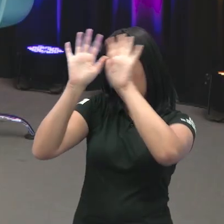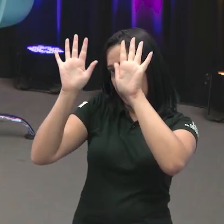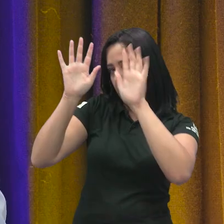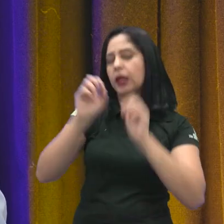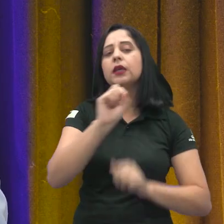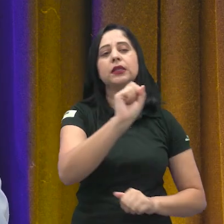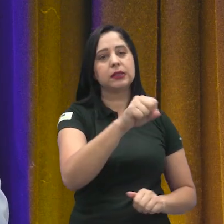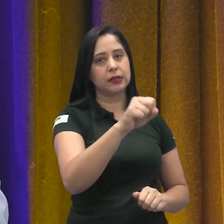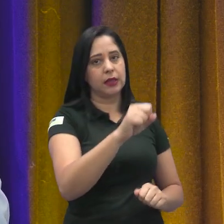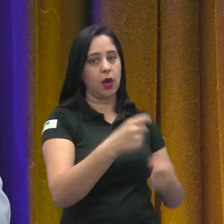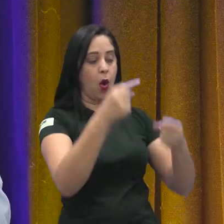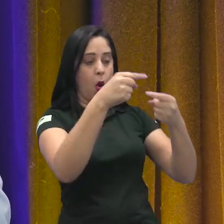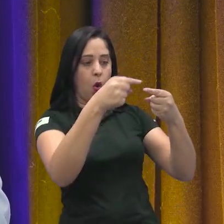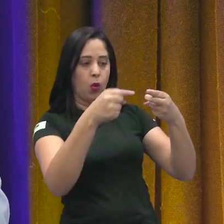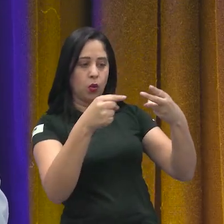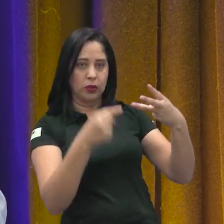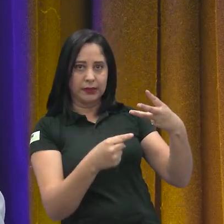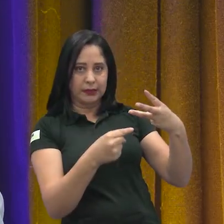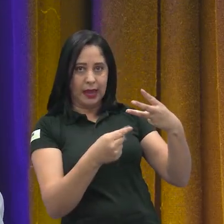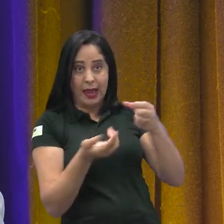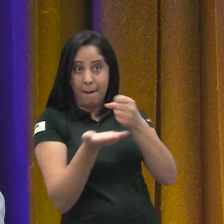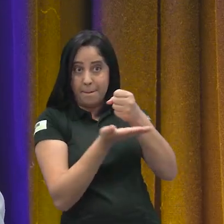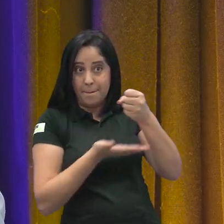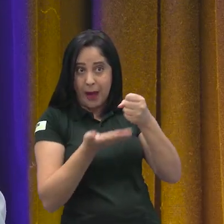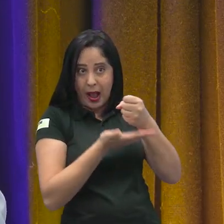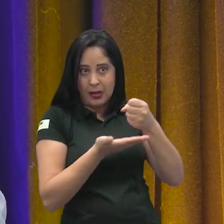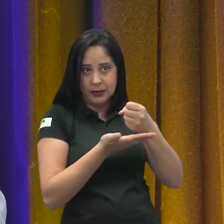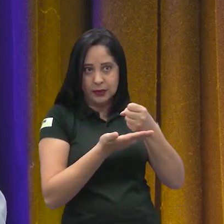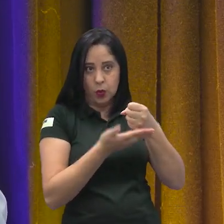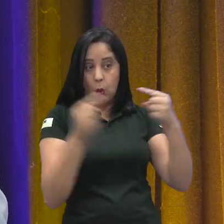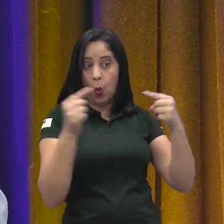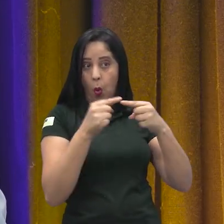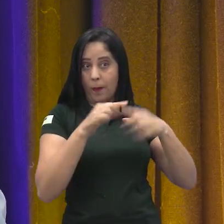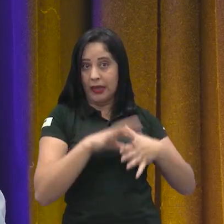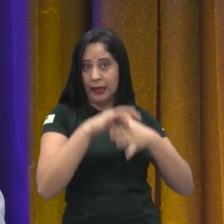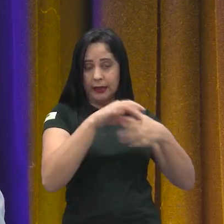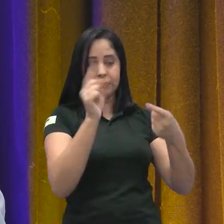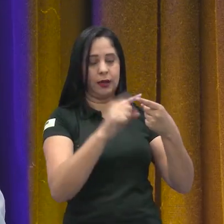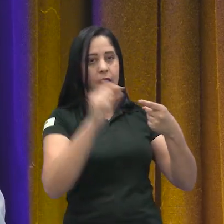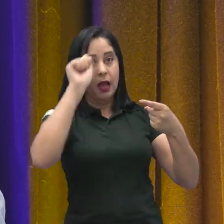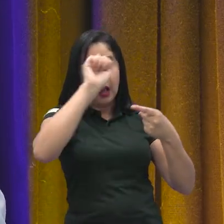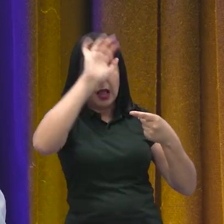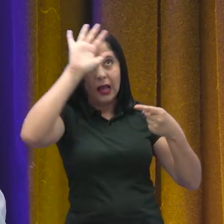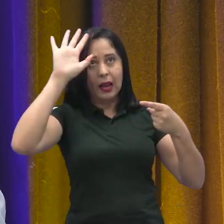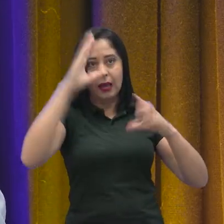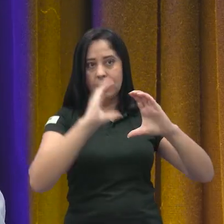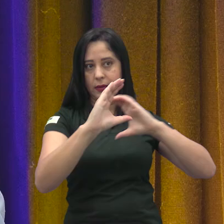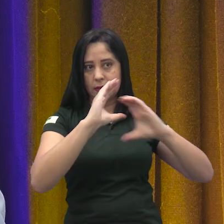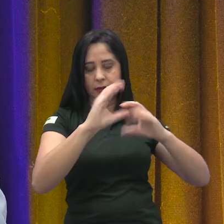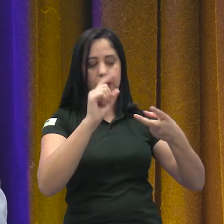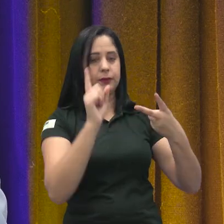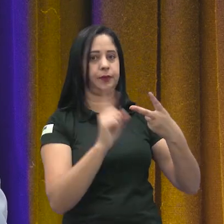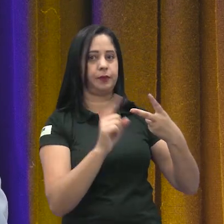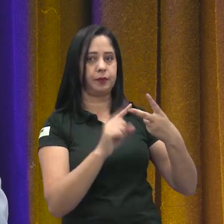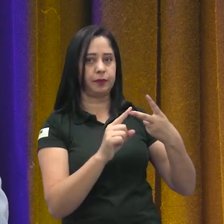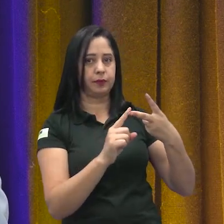pilares que nós usamos como base para ter uma liderança de alta performance é clareza na comunicação,